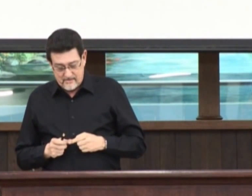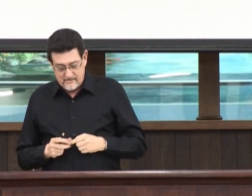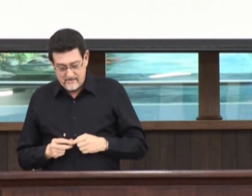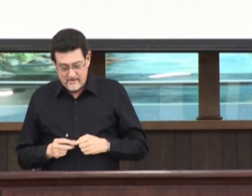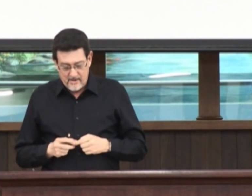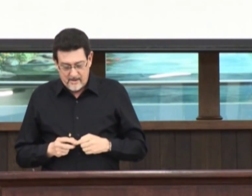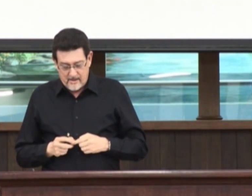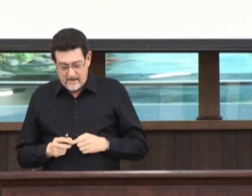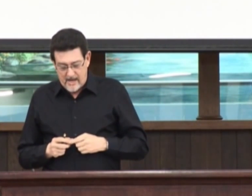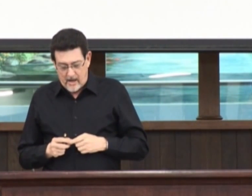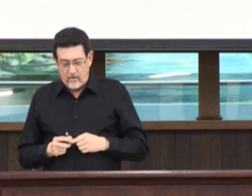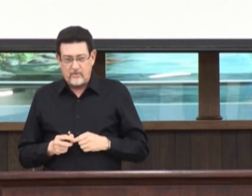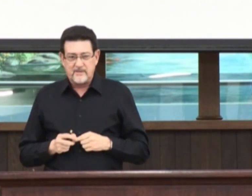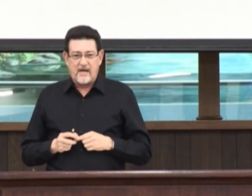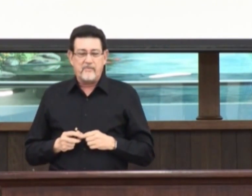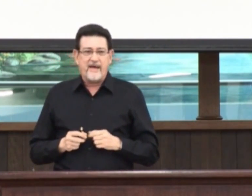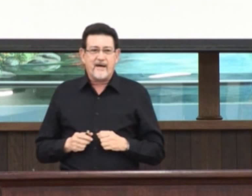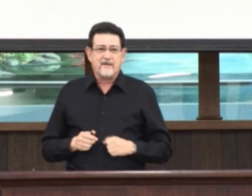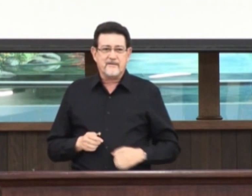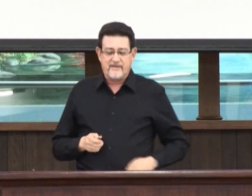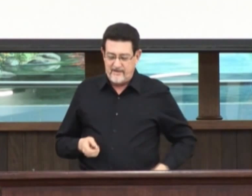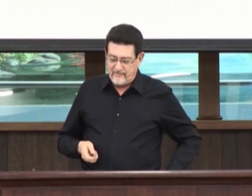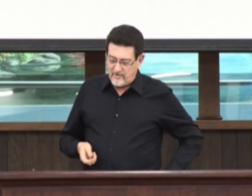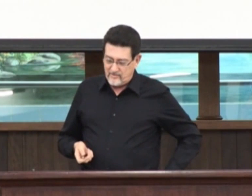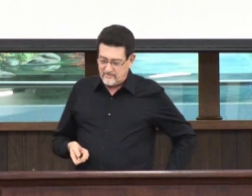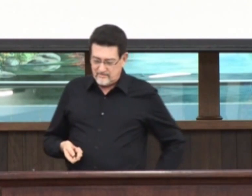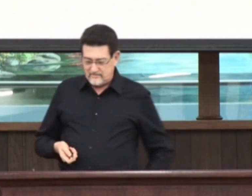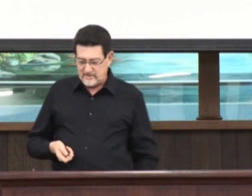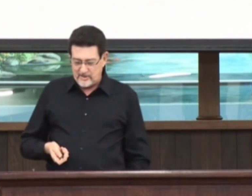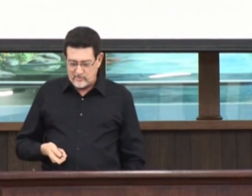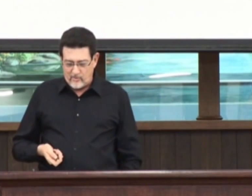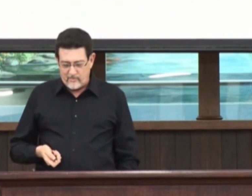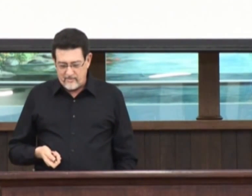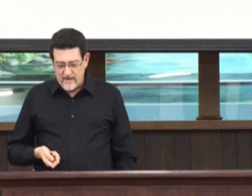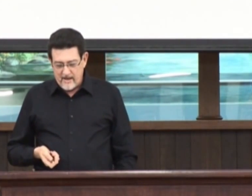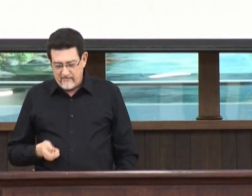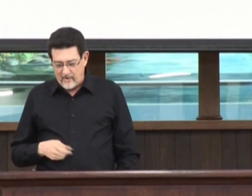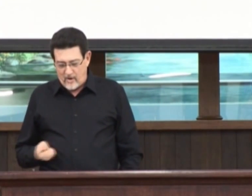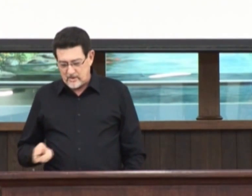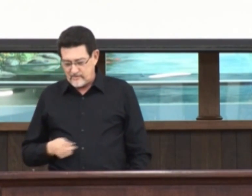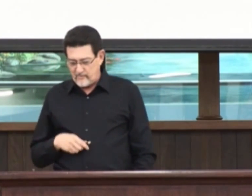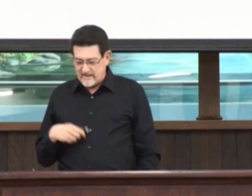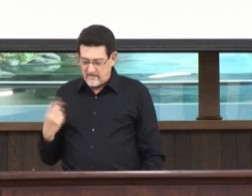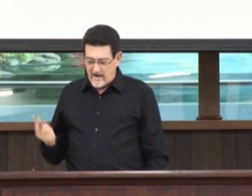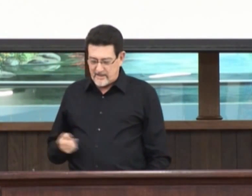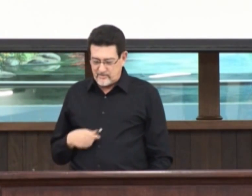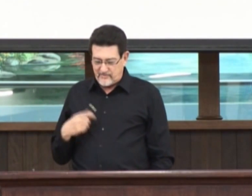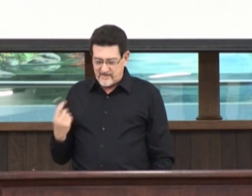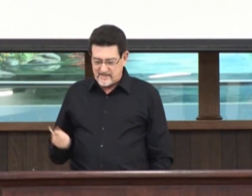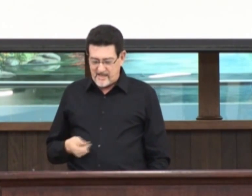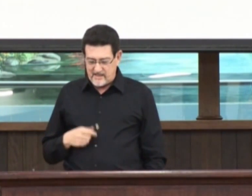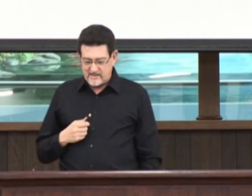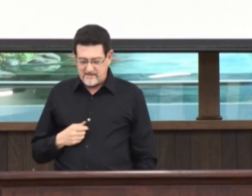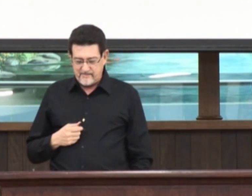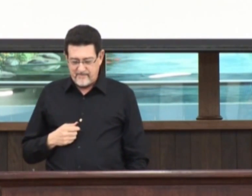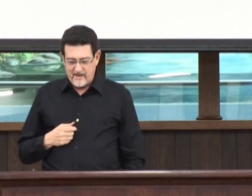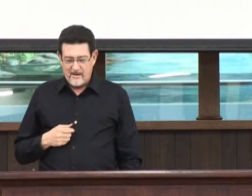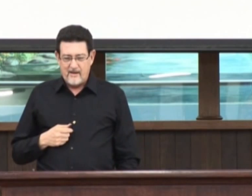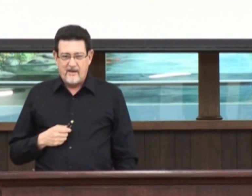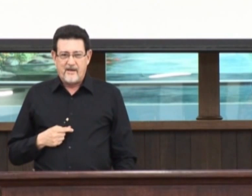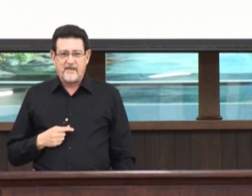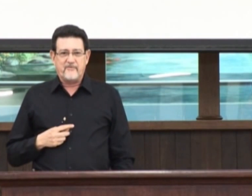Jean Laurent d'Albert, que foi um escritor, filósofo, matemático